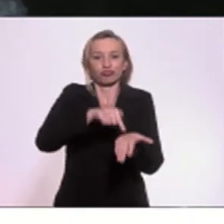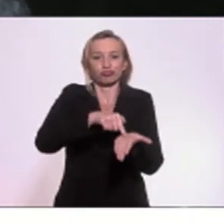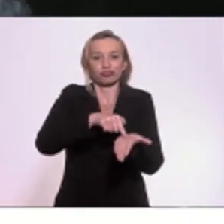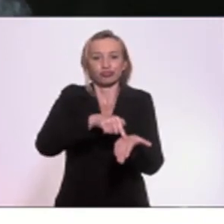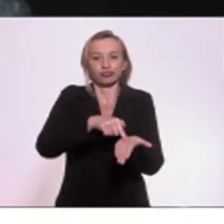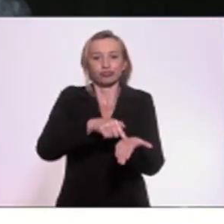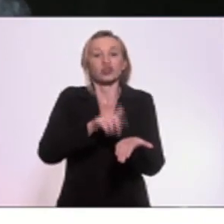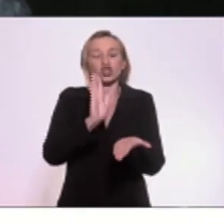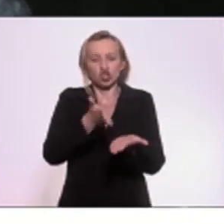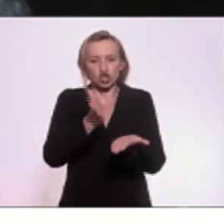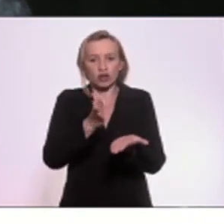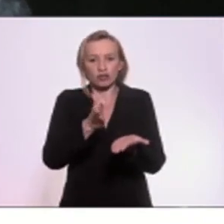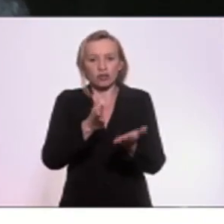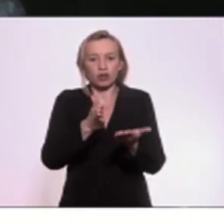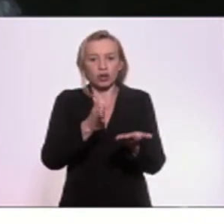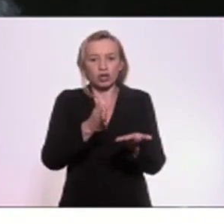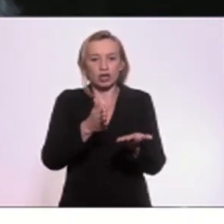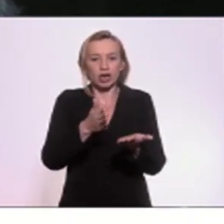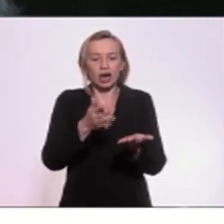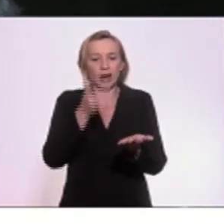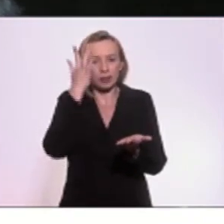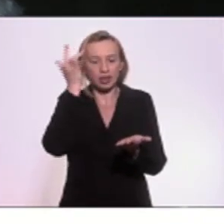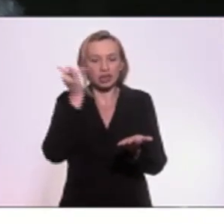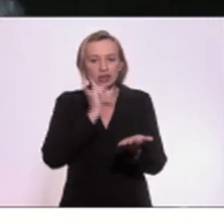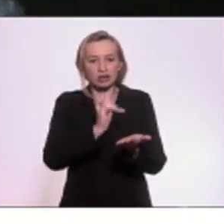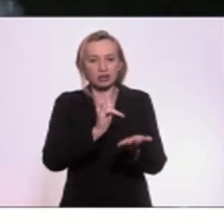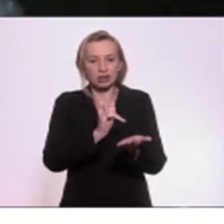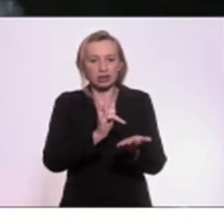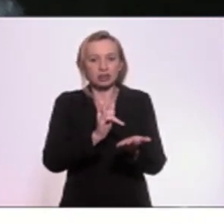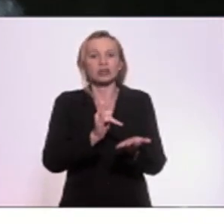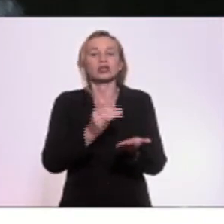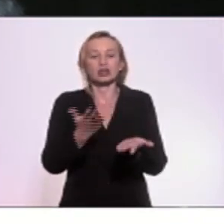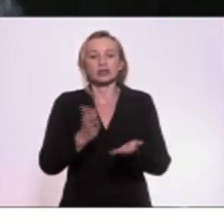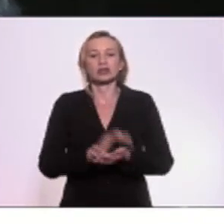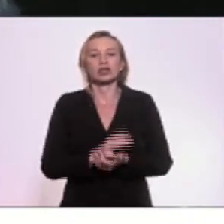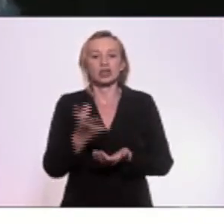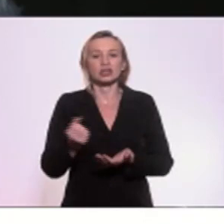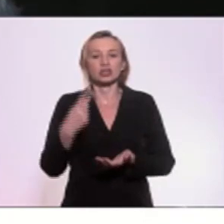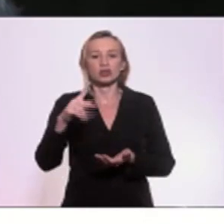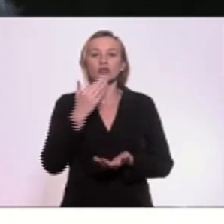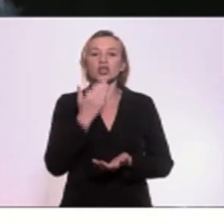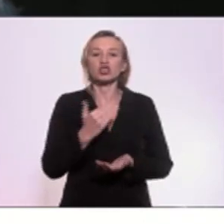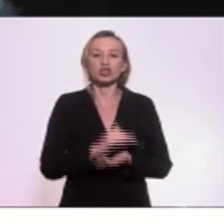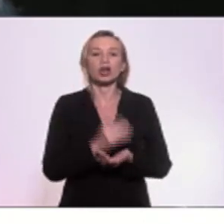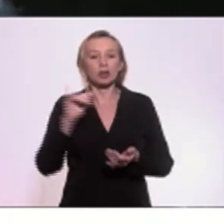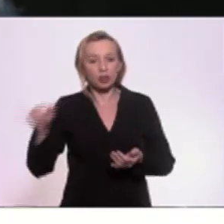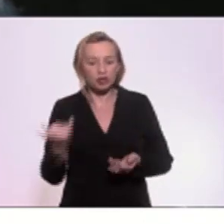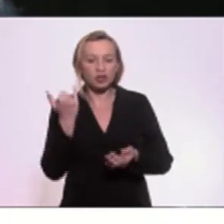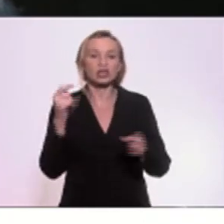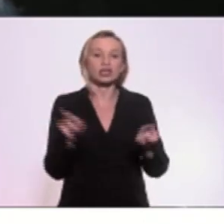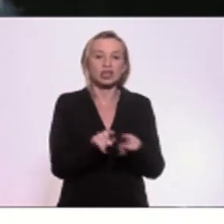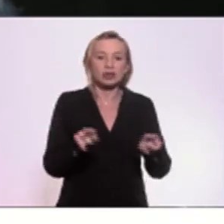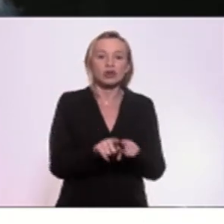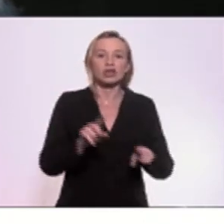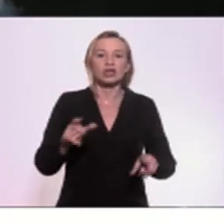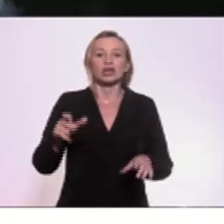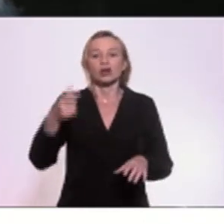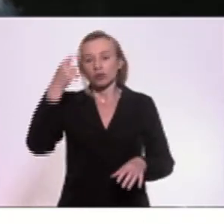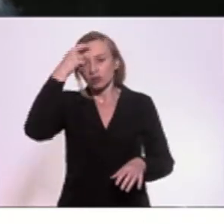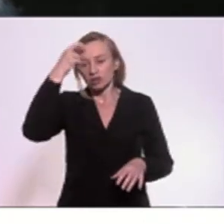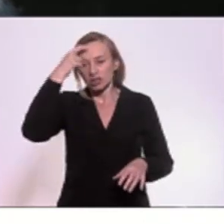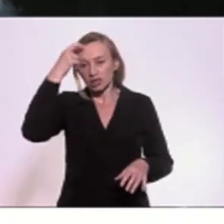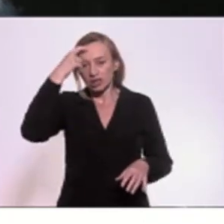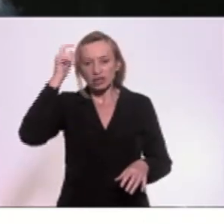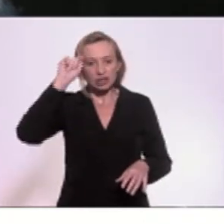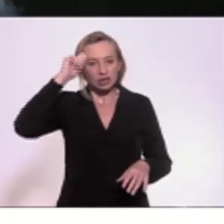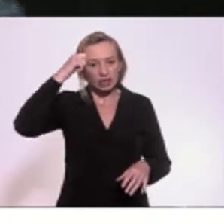Estou com ela aqui. Então, parecer já foi, publica amanhã. A presidência defere o pedido de Vossa Excelência. E vamos aproveitar, também por conta da Semana da Consciência Negra, eu vou botar aqui